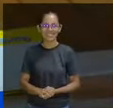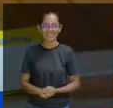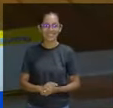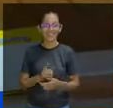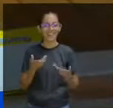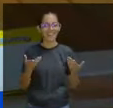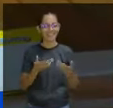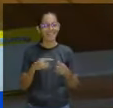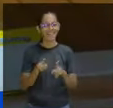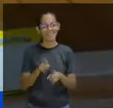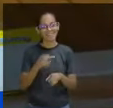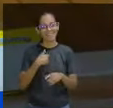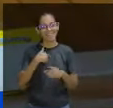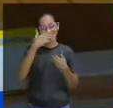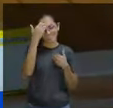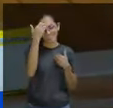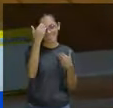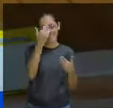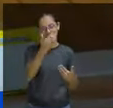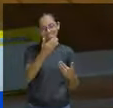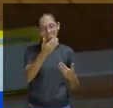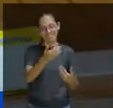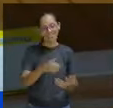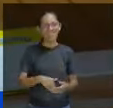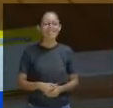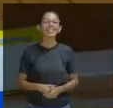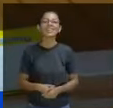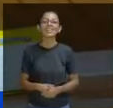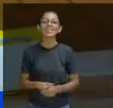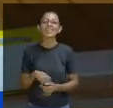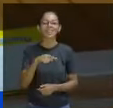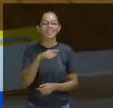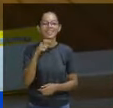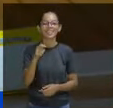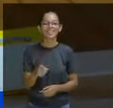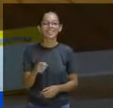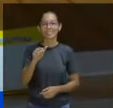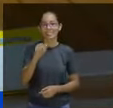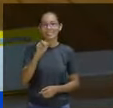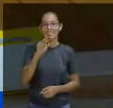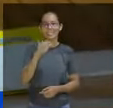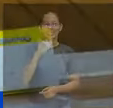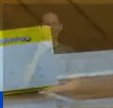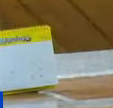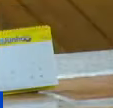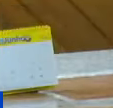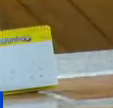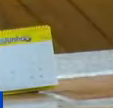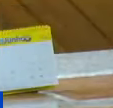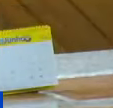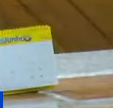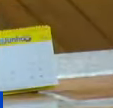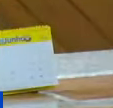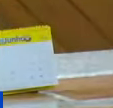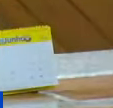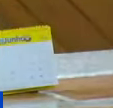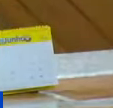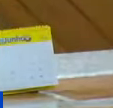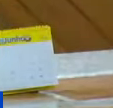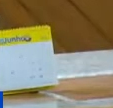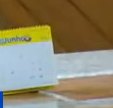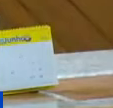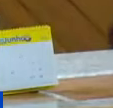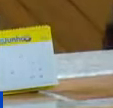uma louvação à dedicação da doutora Ariadne, exatamente na Escola Judiciária Eleitoral. Além de